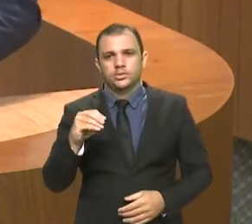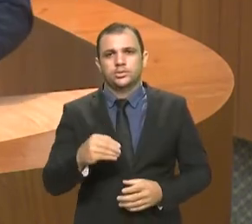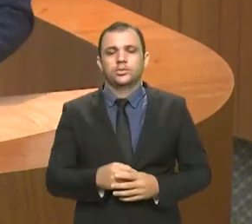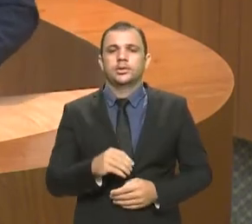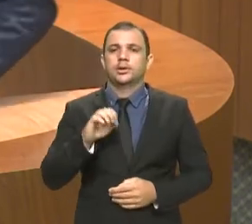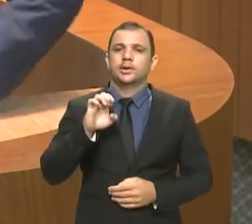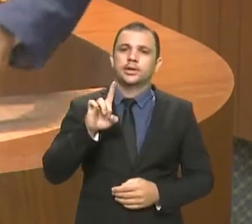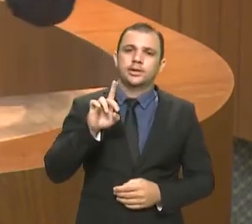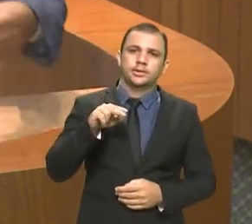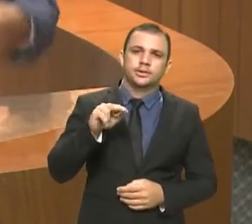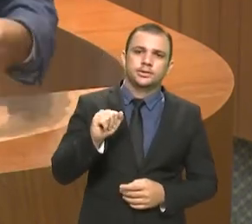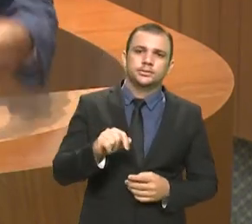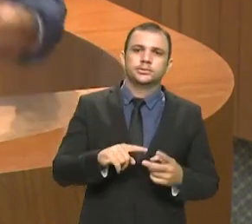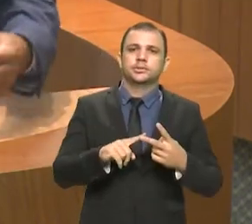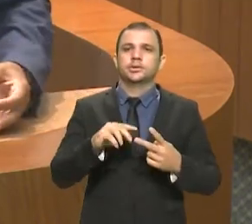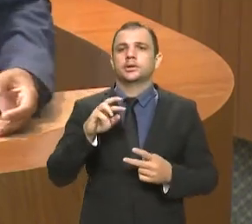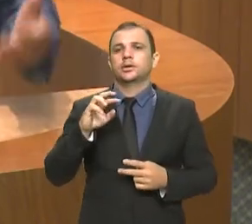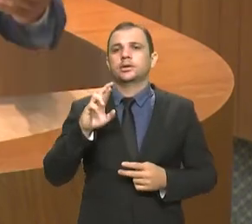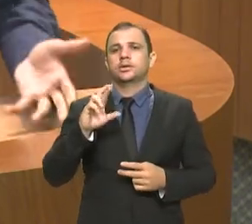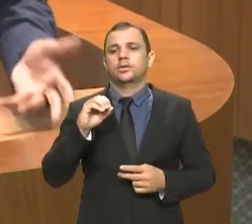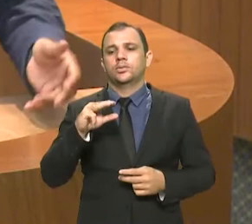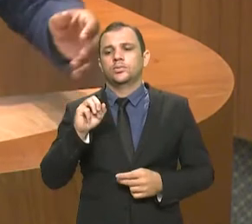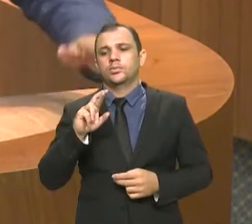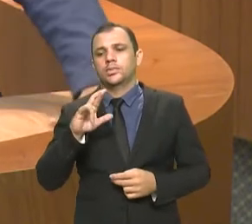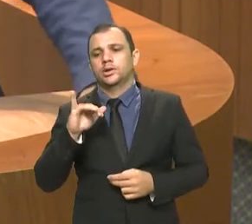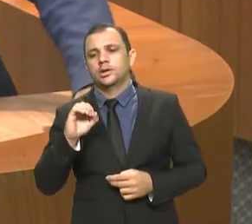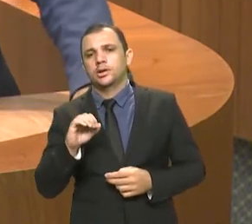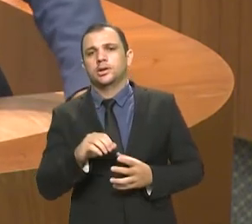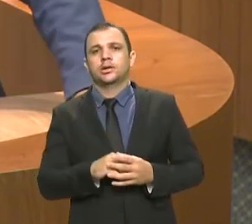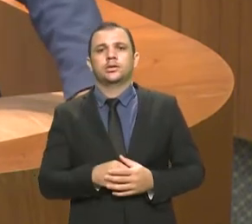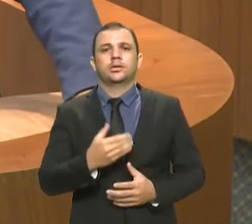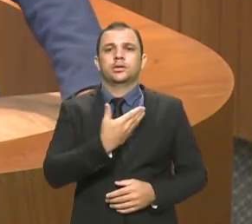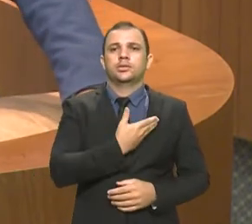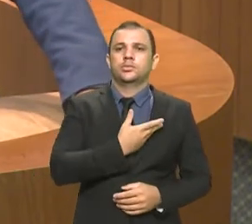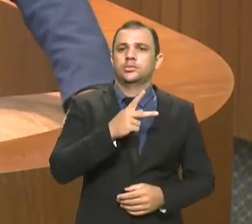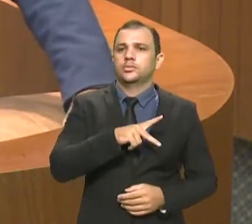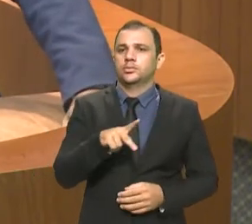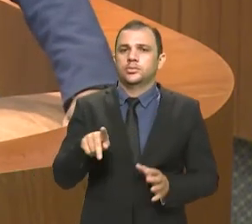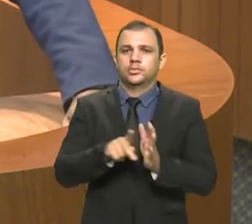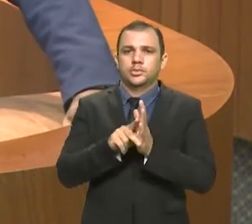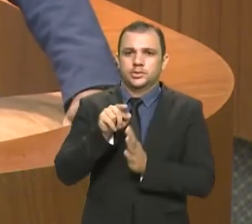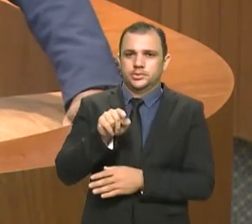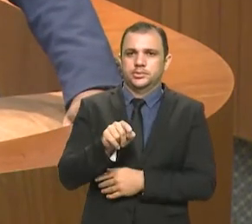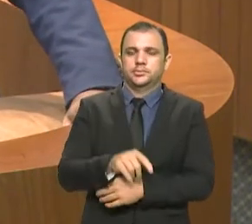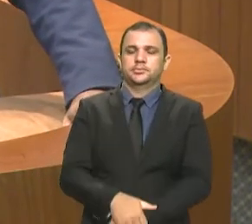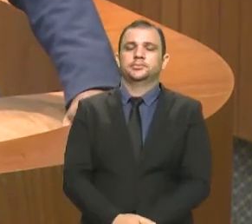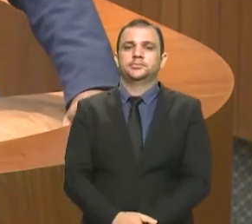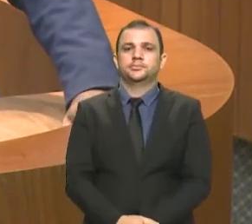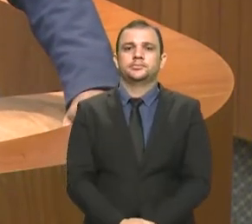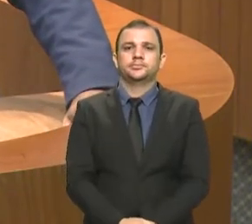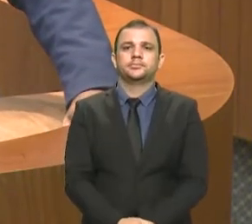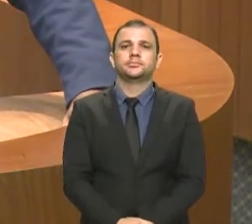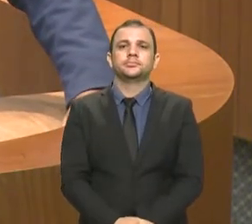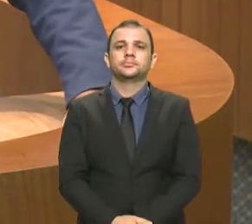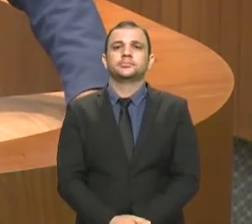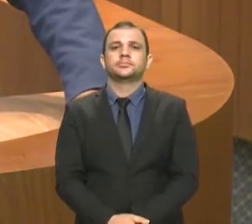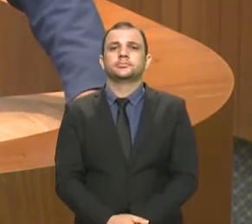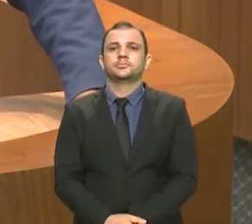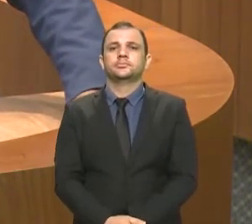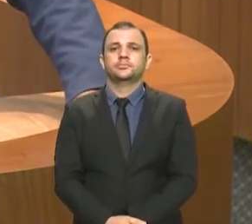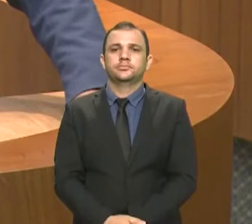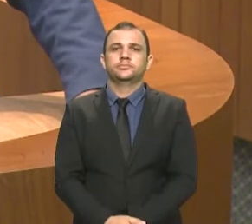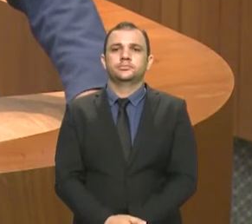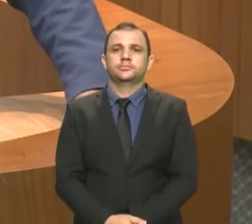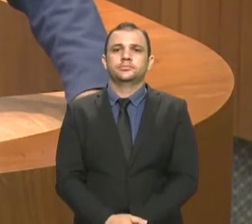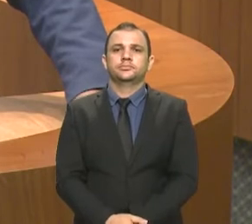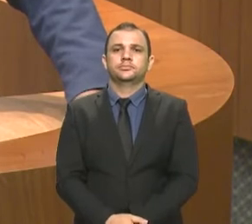Edna, Romário, muito obrigado a todos vocês, amigos e professores na cidade de Anapurus. Quero chamar